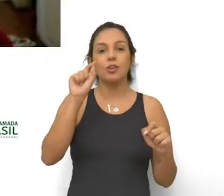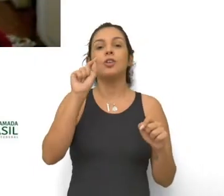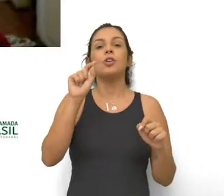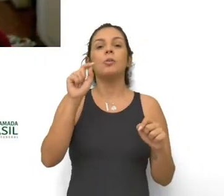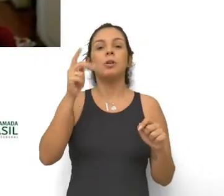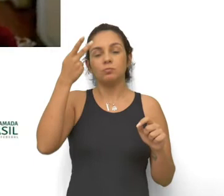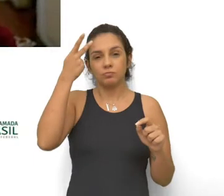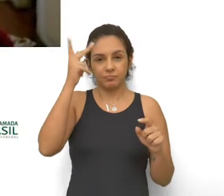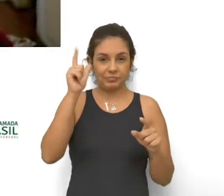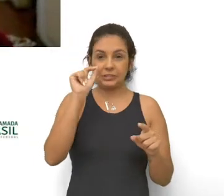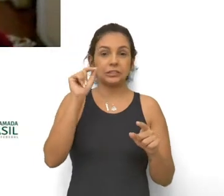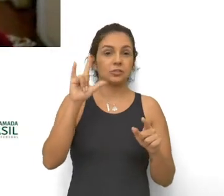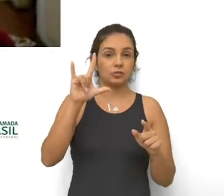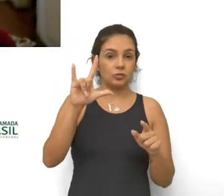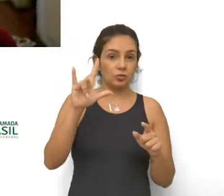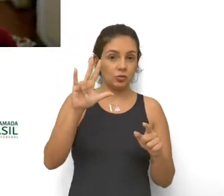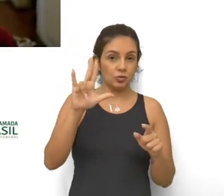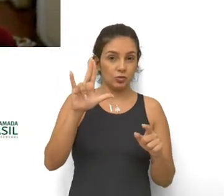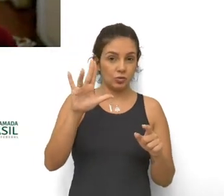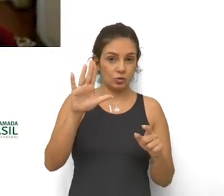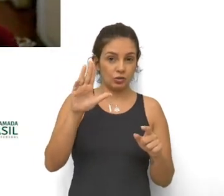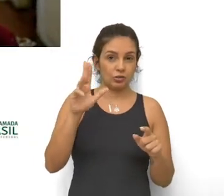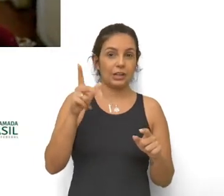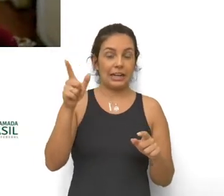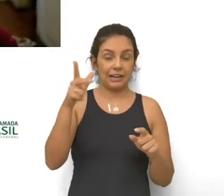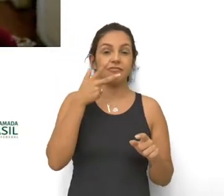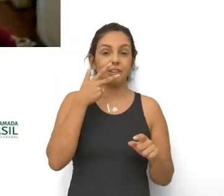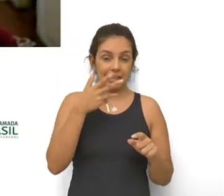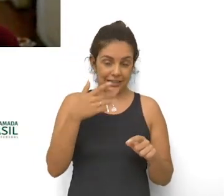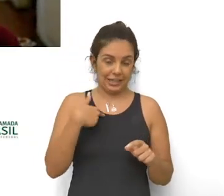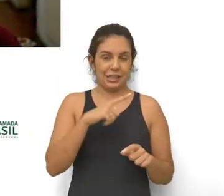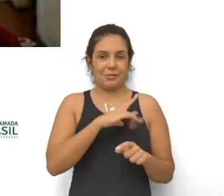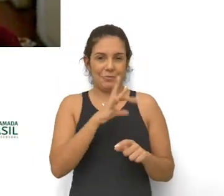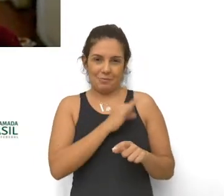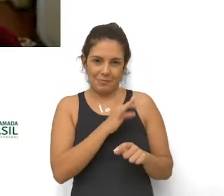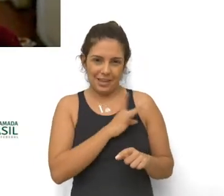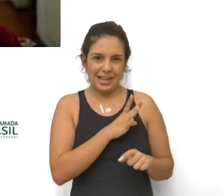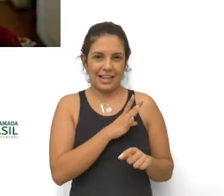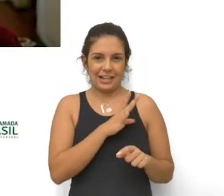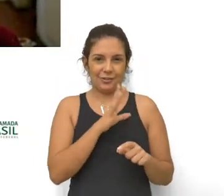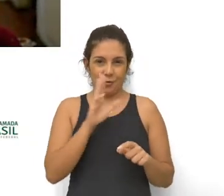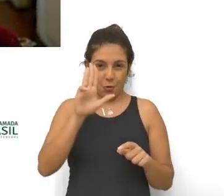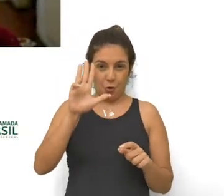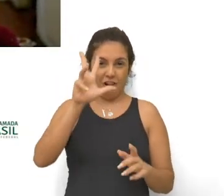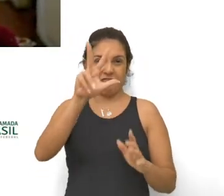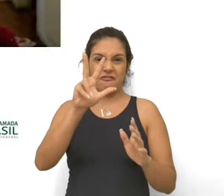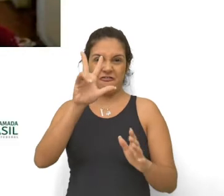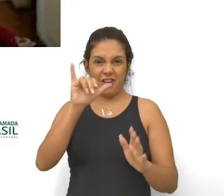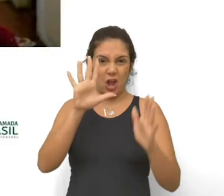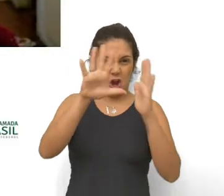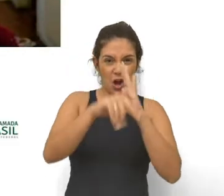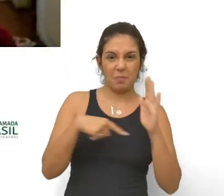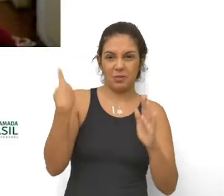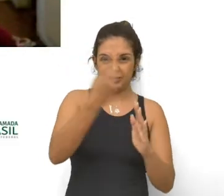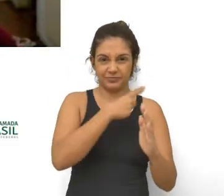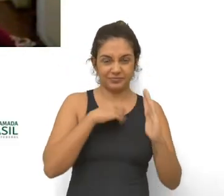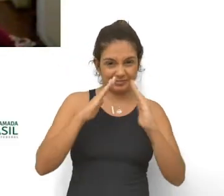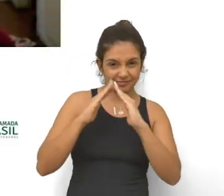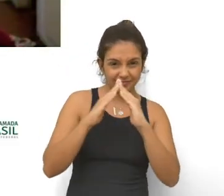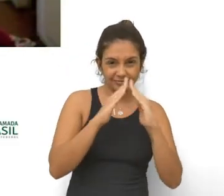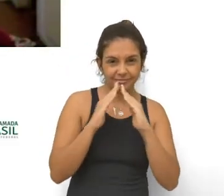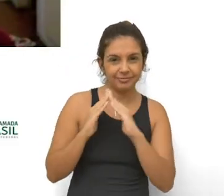concorreu com o Lula. Mas, enfim, ela dizia, estou com muito medo, eles vão tomar nossas casas. Eu ia dizer um palavrão, mas não